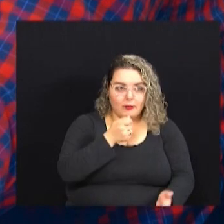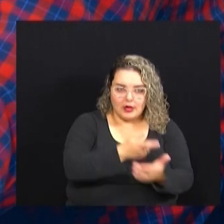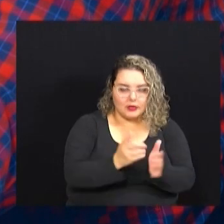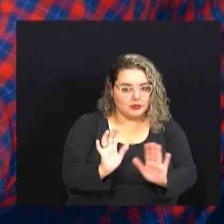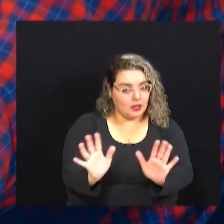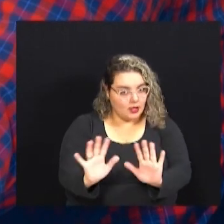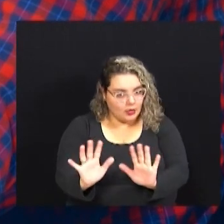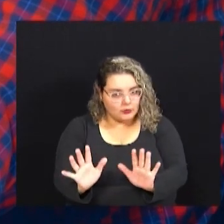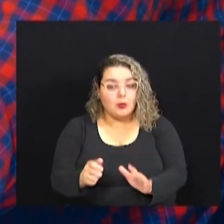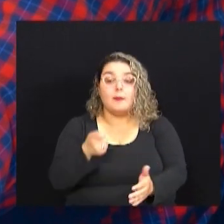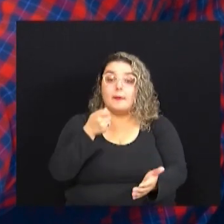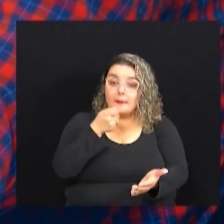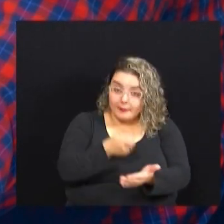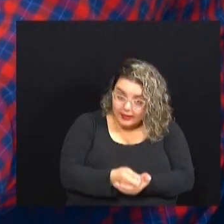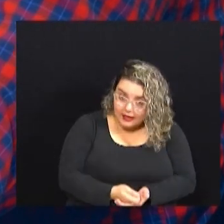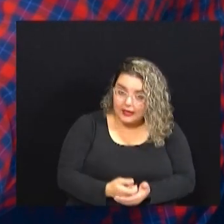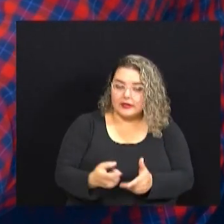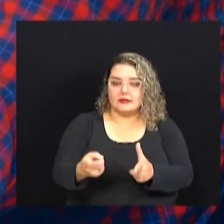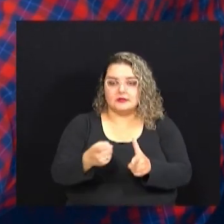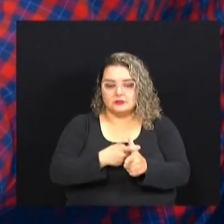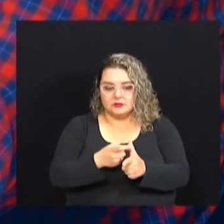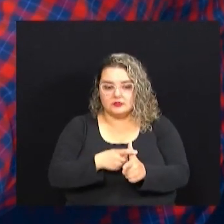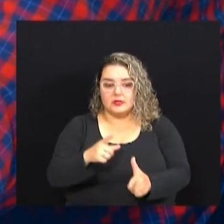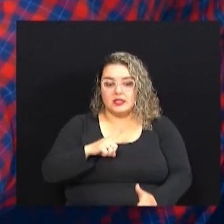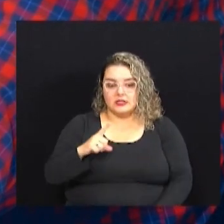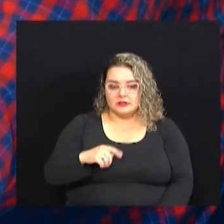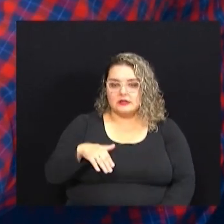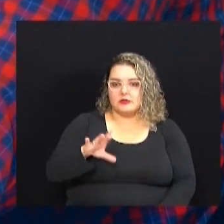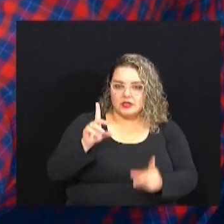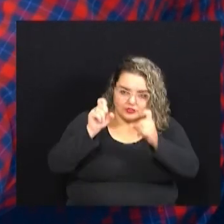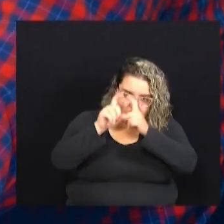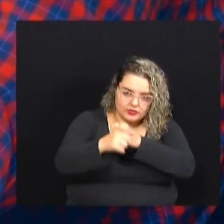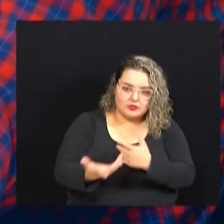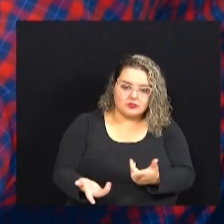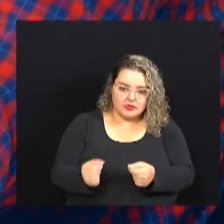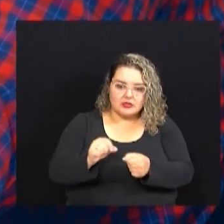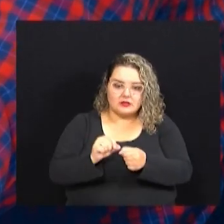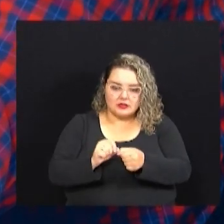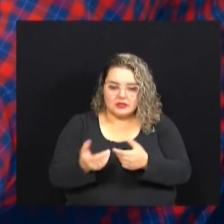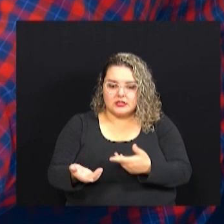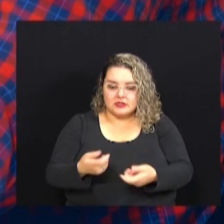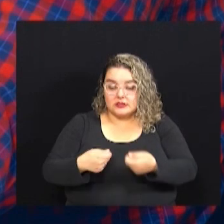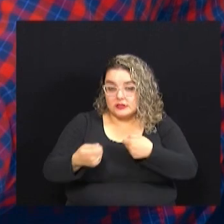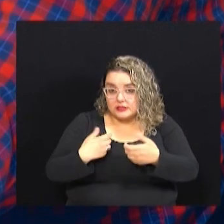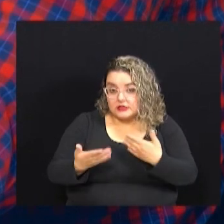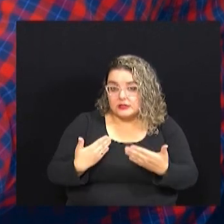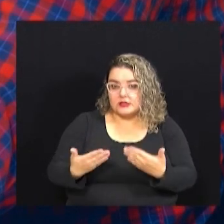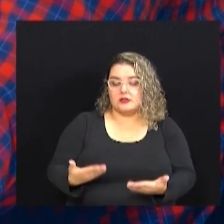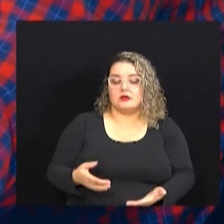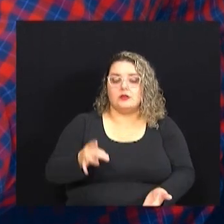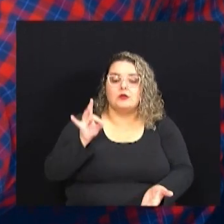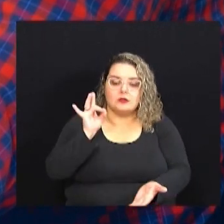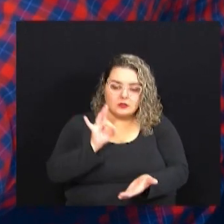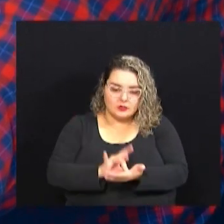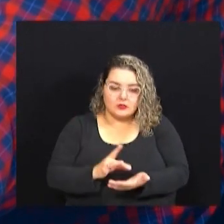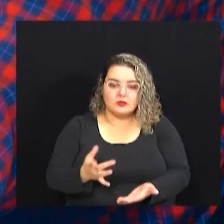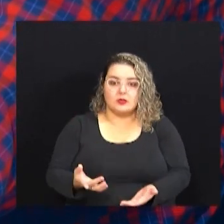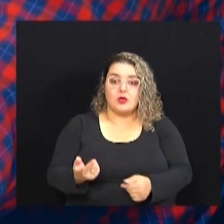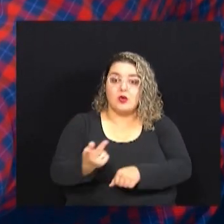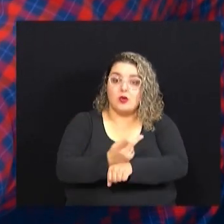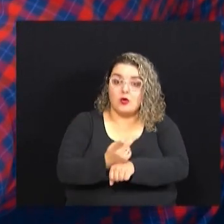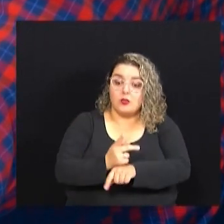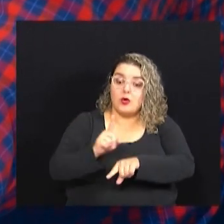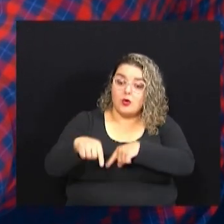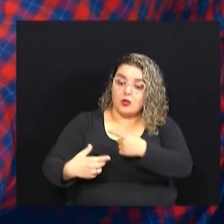suas dívidas de modo algum, mas você vai ter um pouco mais de dificuldade aí para poder fazer essas negociações. Então o ideal de fato é que